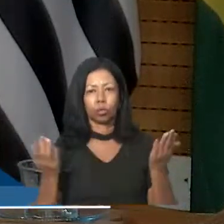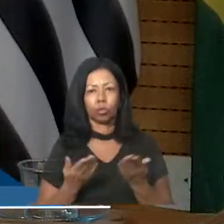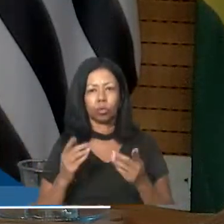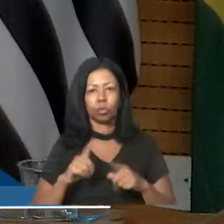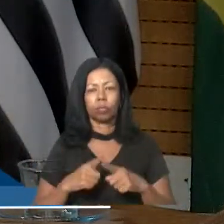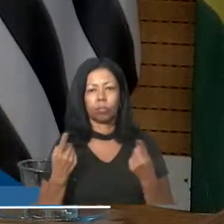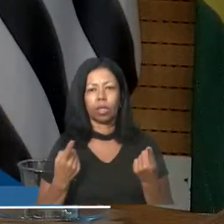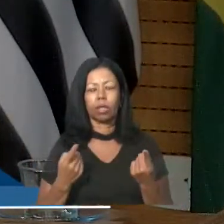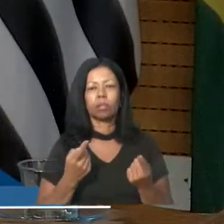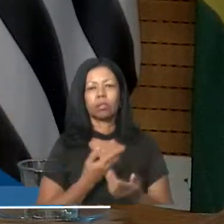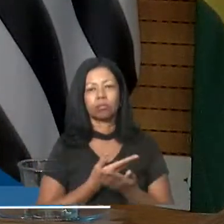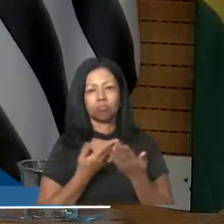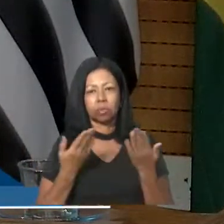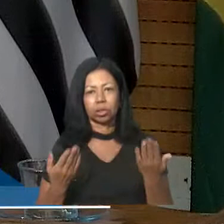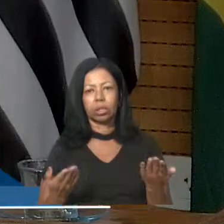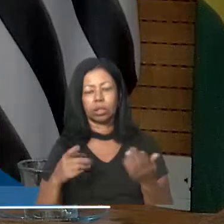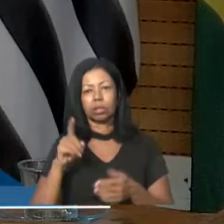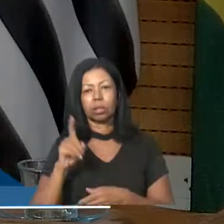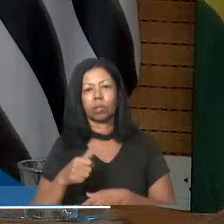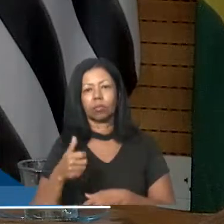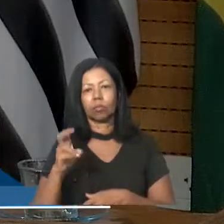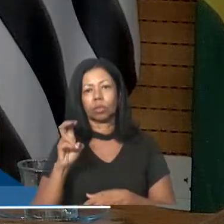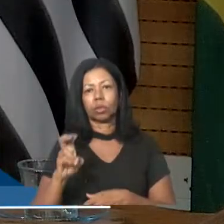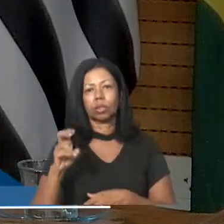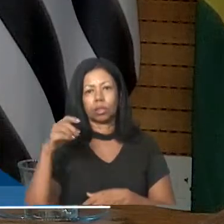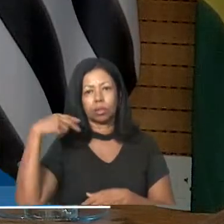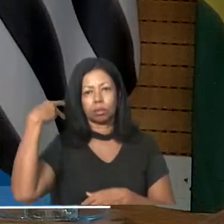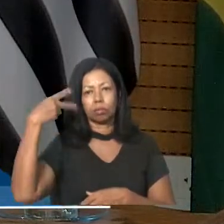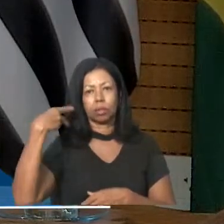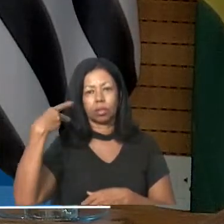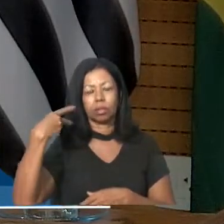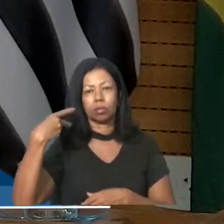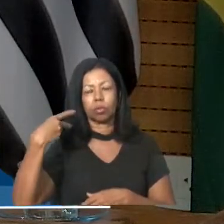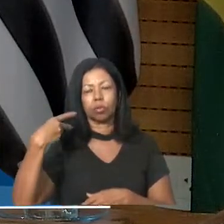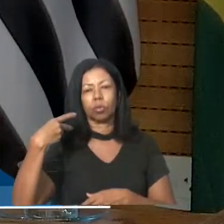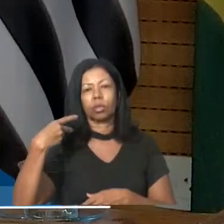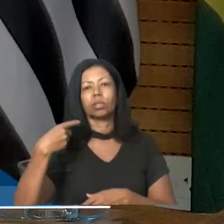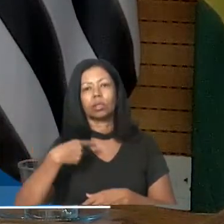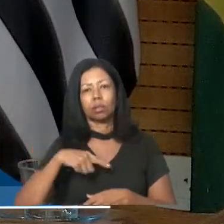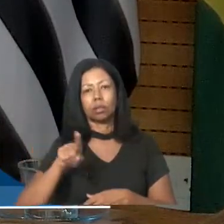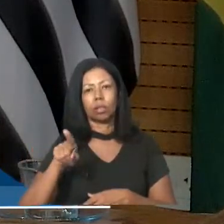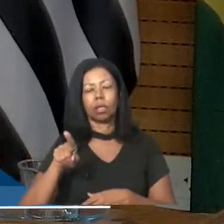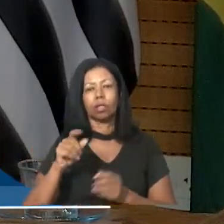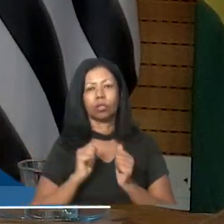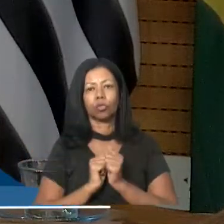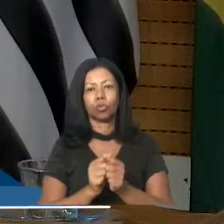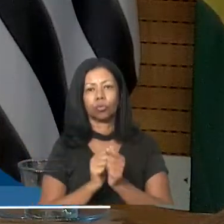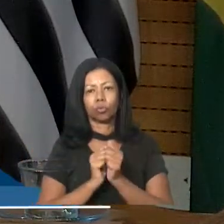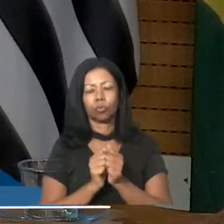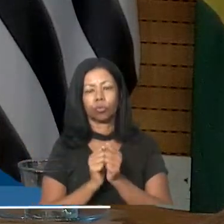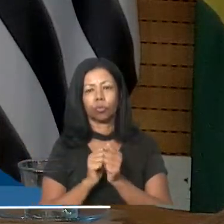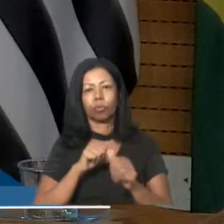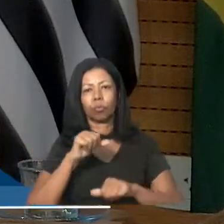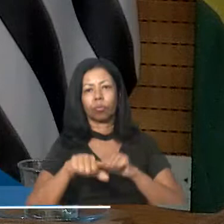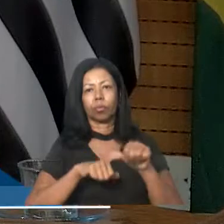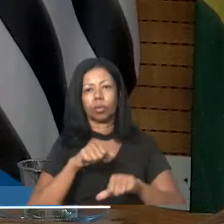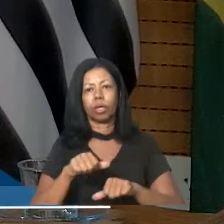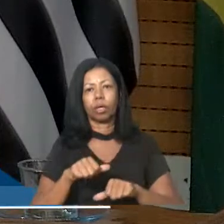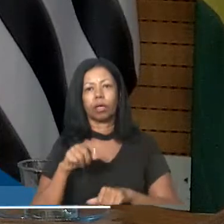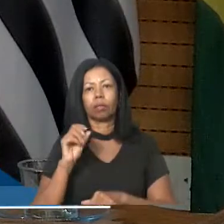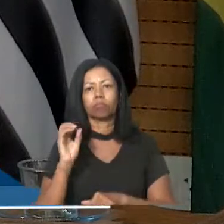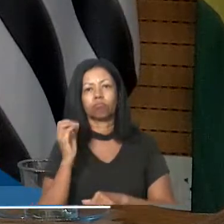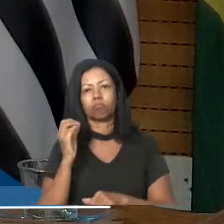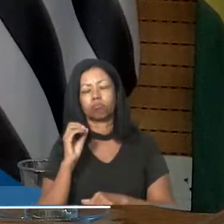certeza que os senhores, e aí serão os 15 parlamentares, todo esse parlamento irá, junto, mudar essa